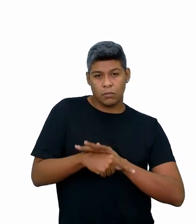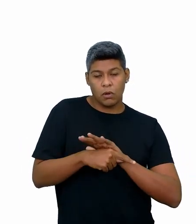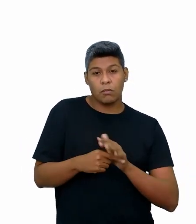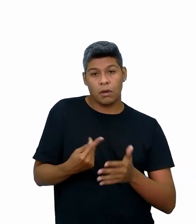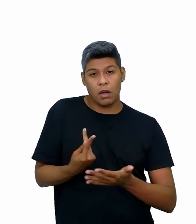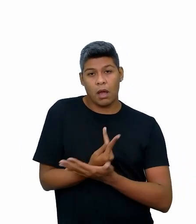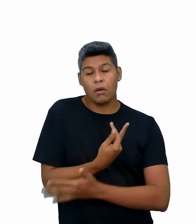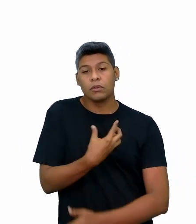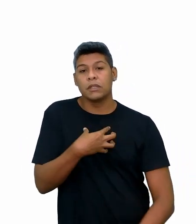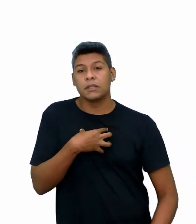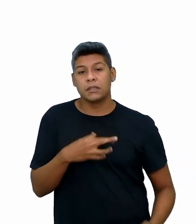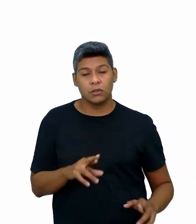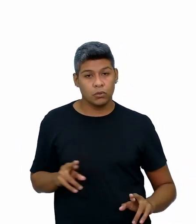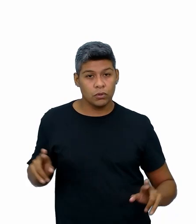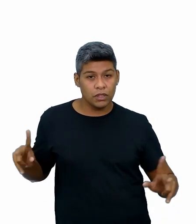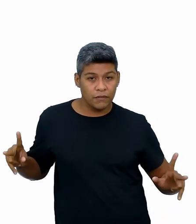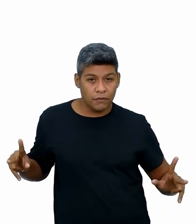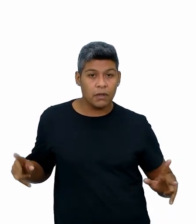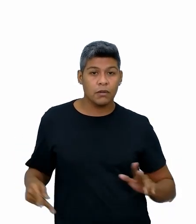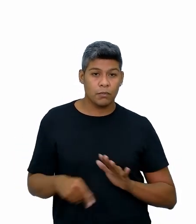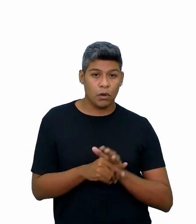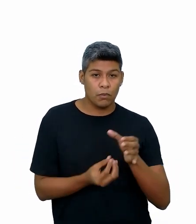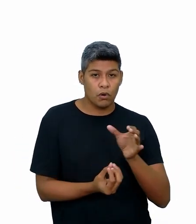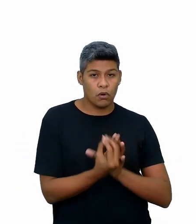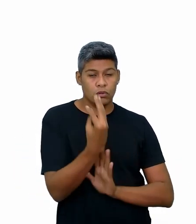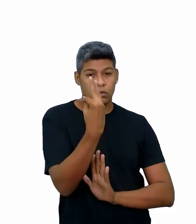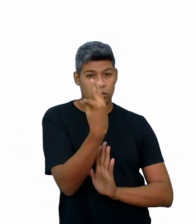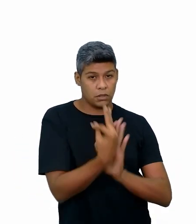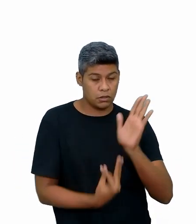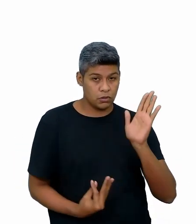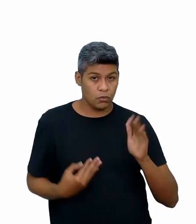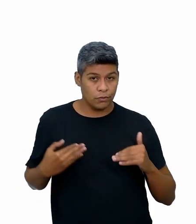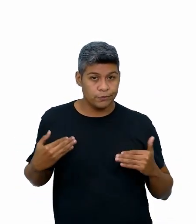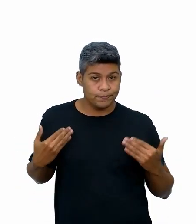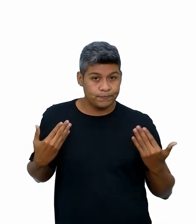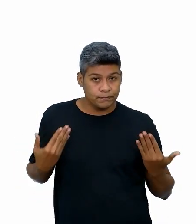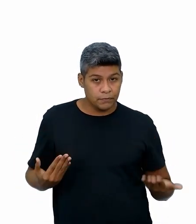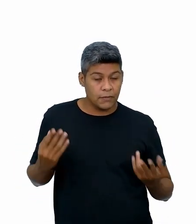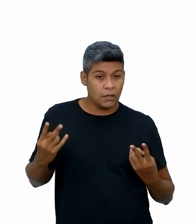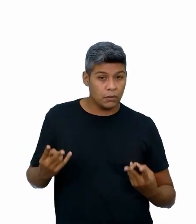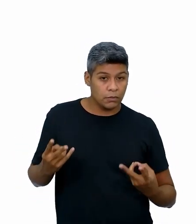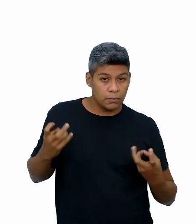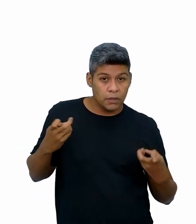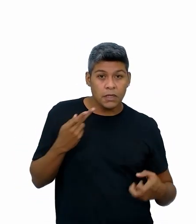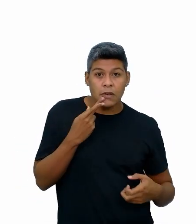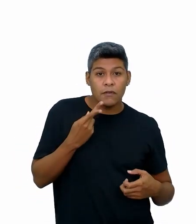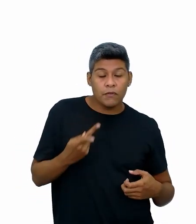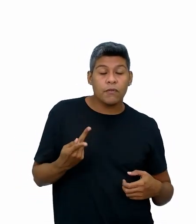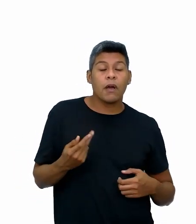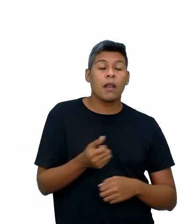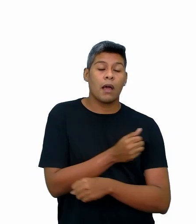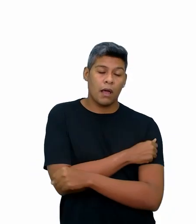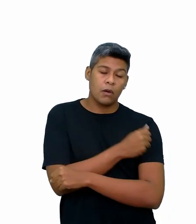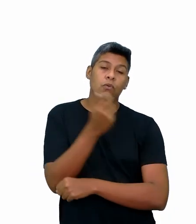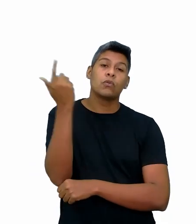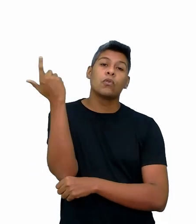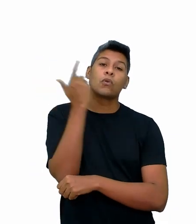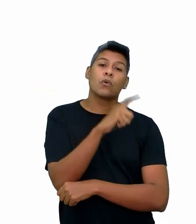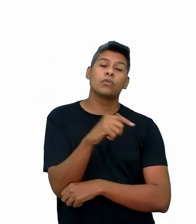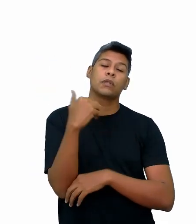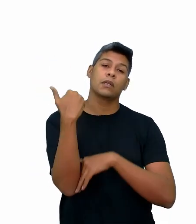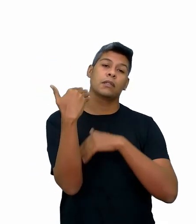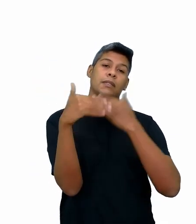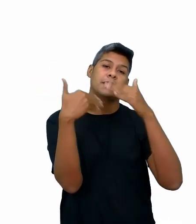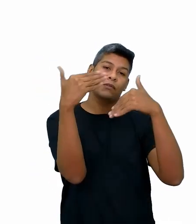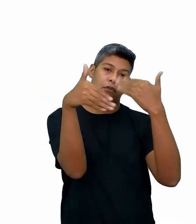efeito de sentido, no caso dessa construção textual. Então, a gente observa nessas aulas que o estudante ele consegue